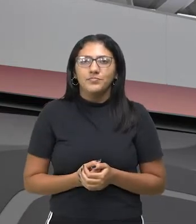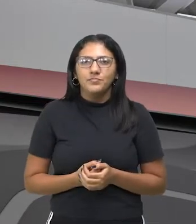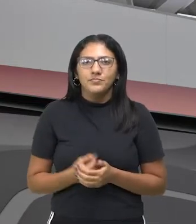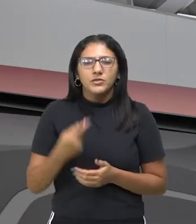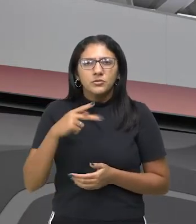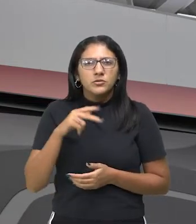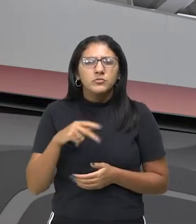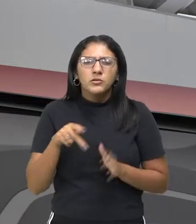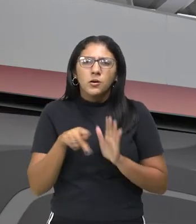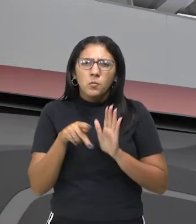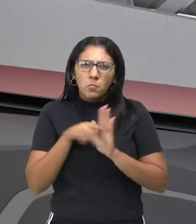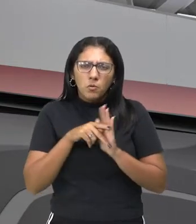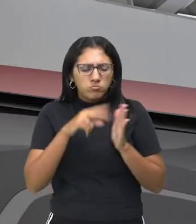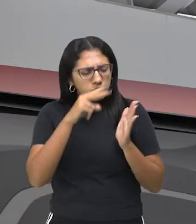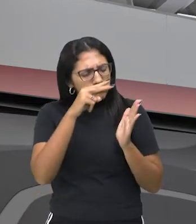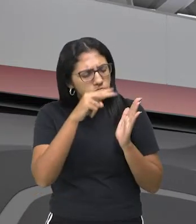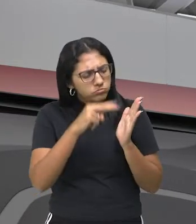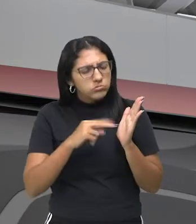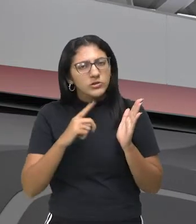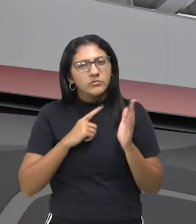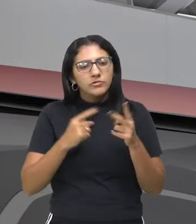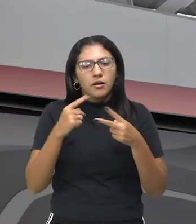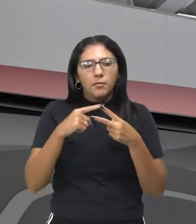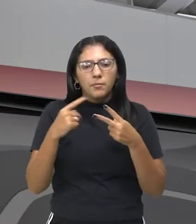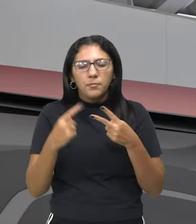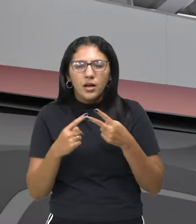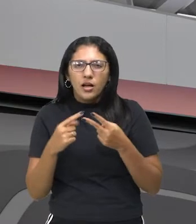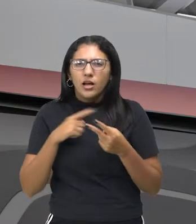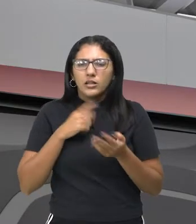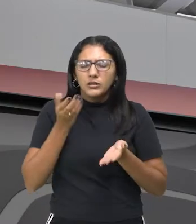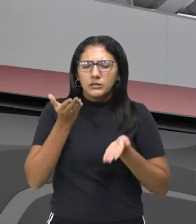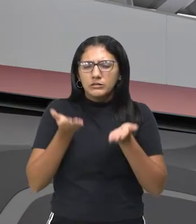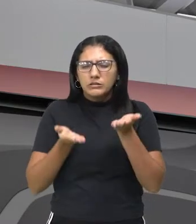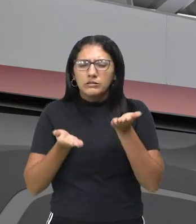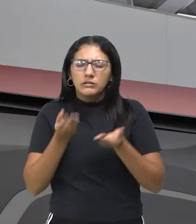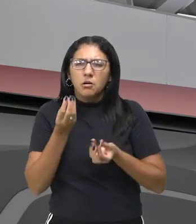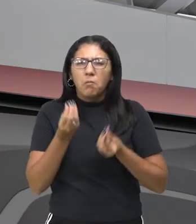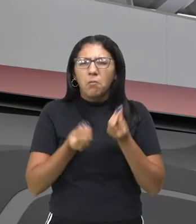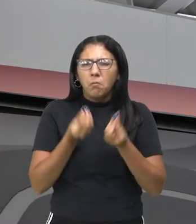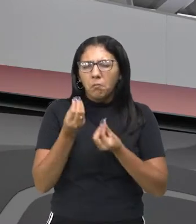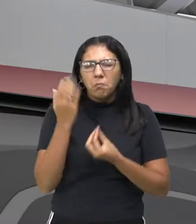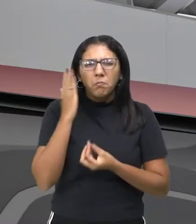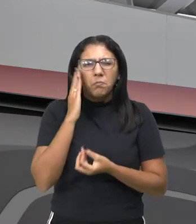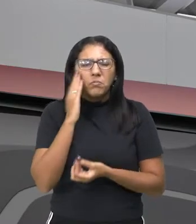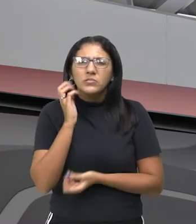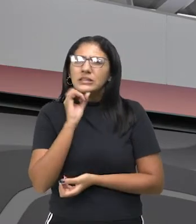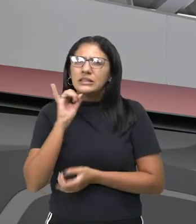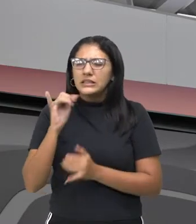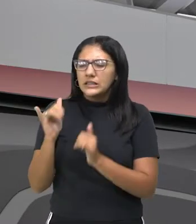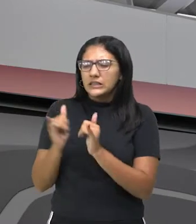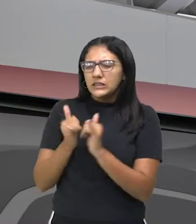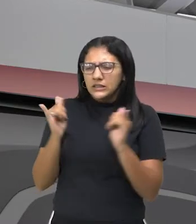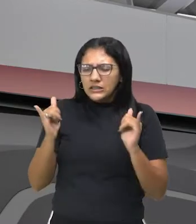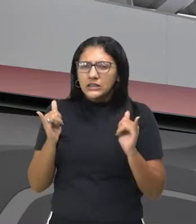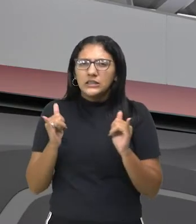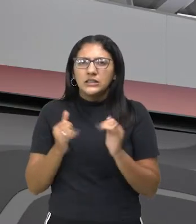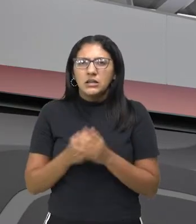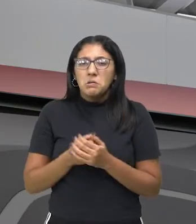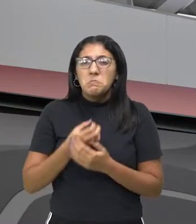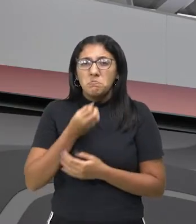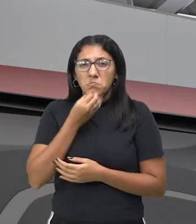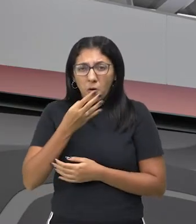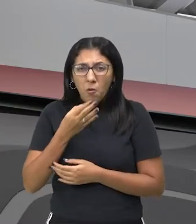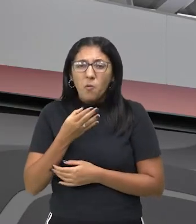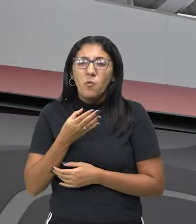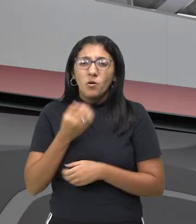forem ver, ele vai trazer cada vez mais os dois pontos para equilibrar essa discussão. Se realmente há uma necessidade de trazer cada vez